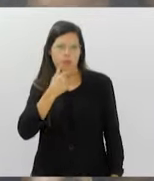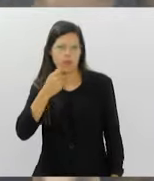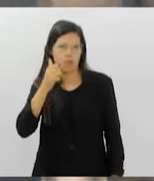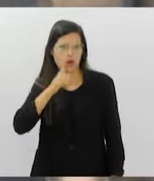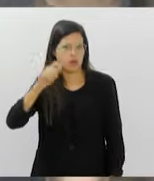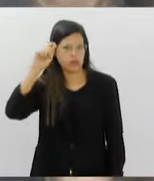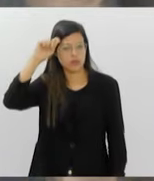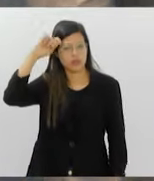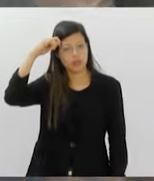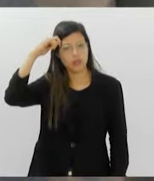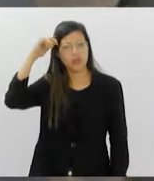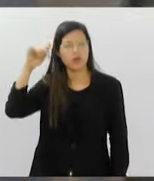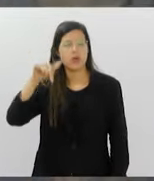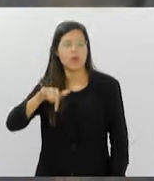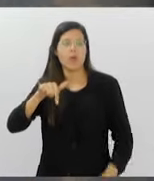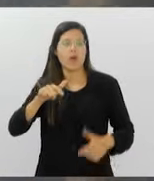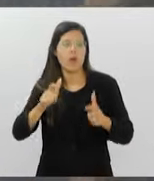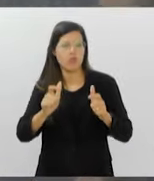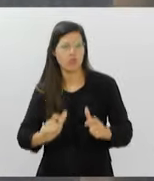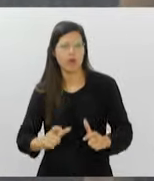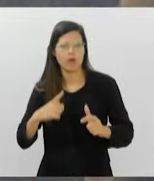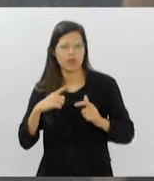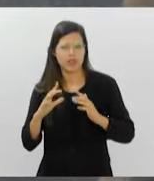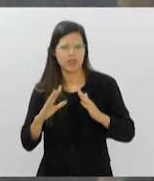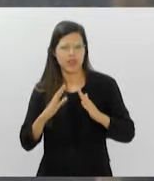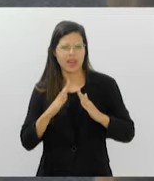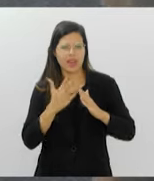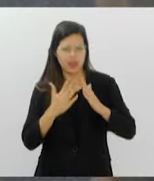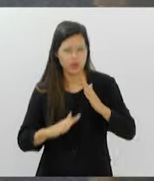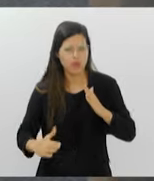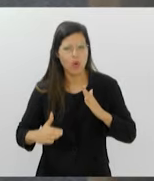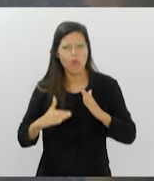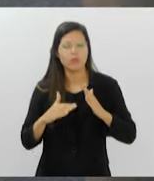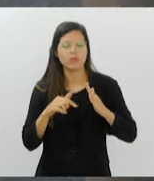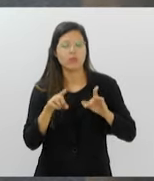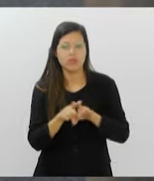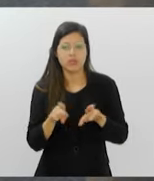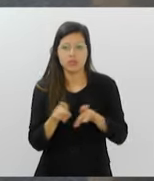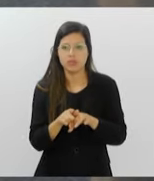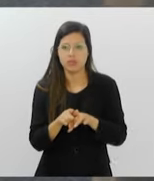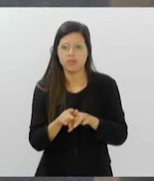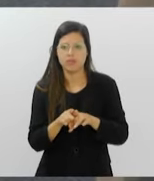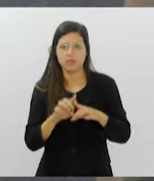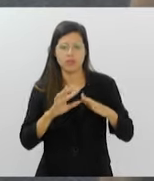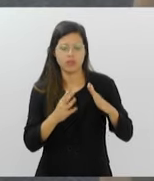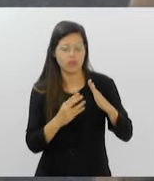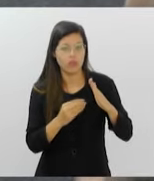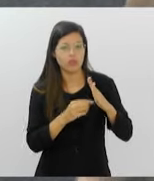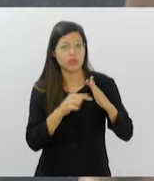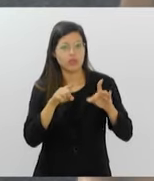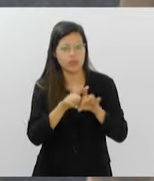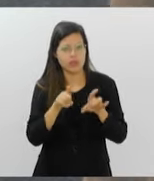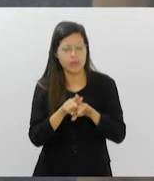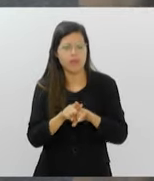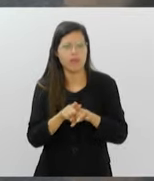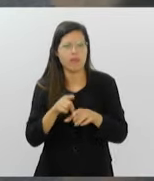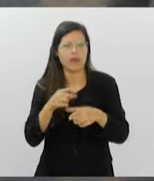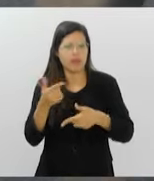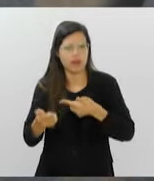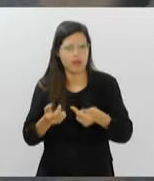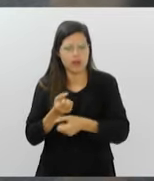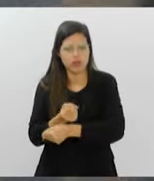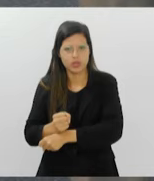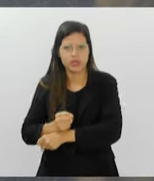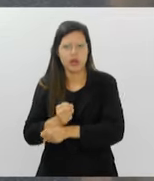terra de muitos quilombos, mas também é uma terra de muita remanescência de trabalho escravo forçado, como a